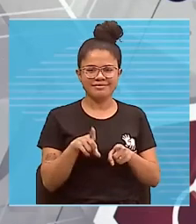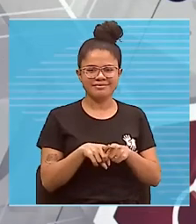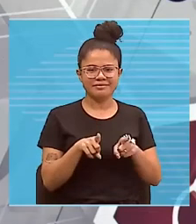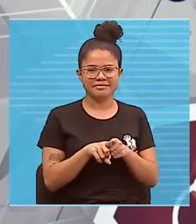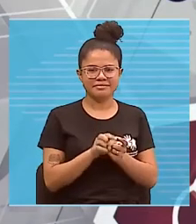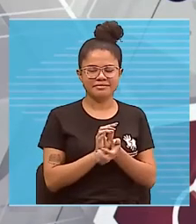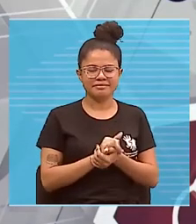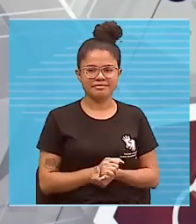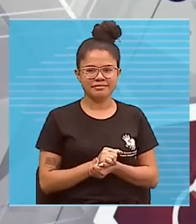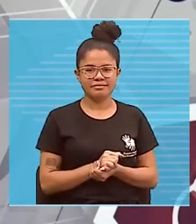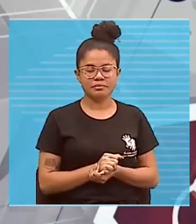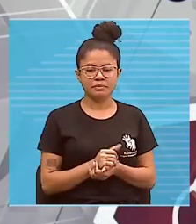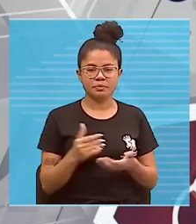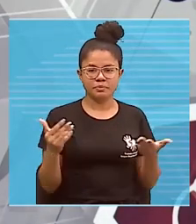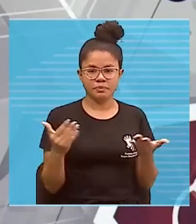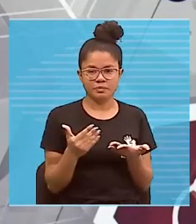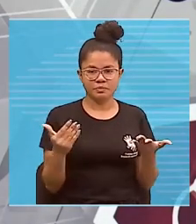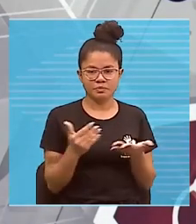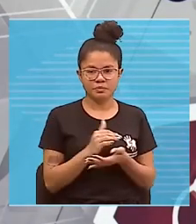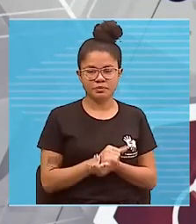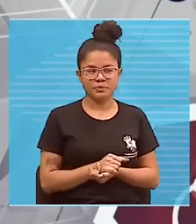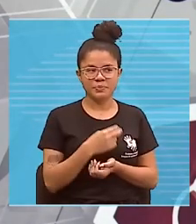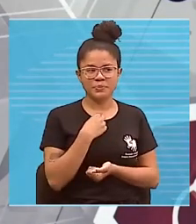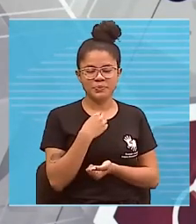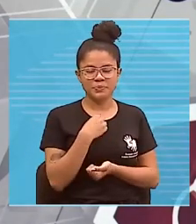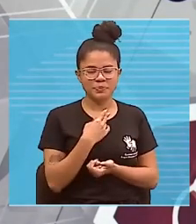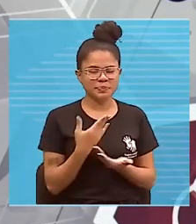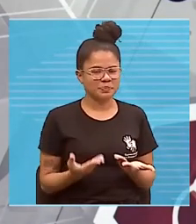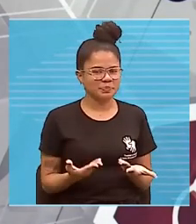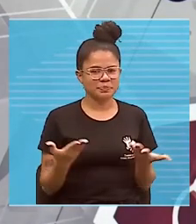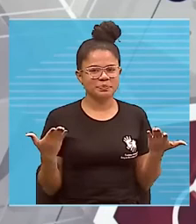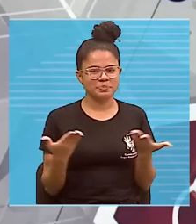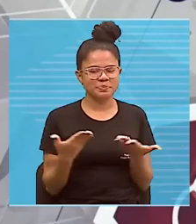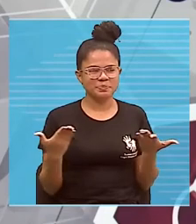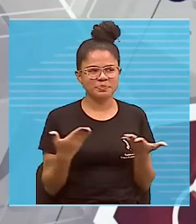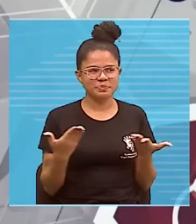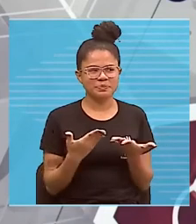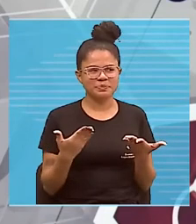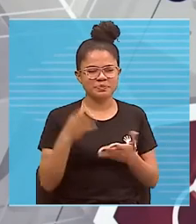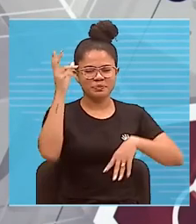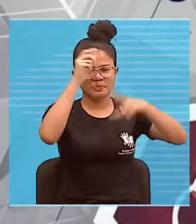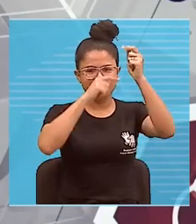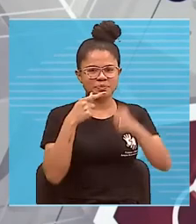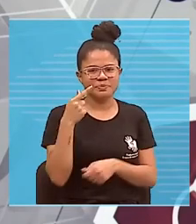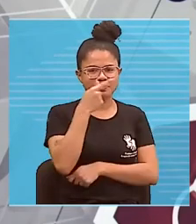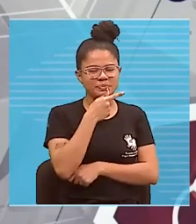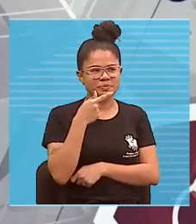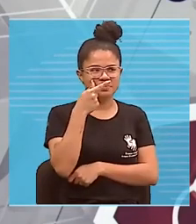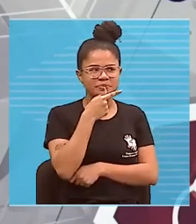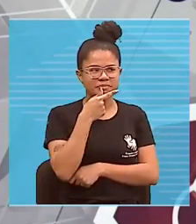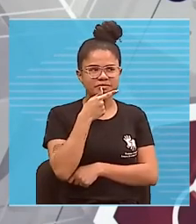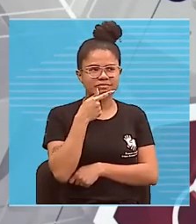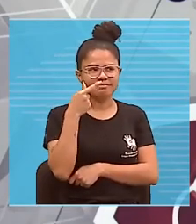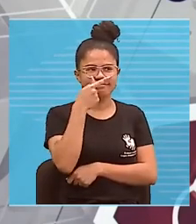Vamos hoje não é possível joia esqueci vindo na prenda glicídios lipídios e